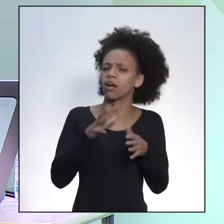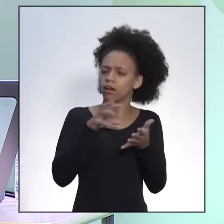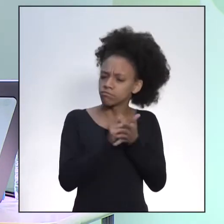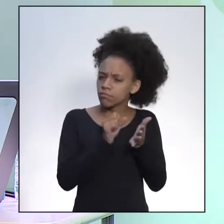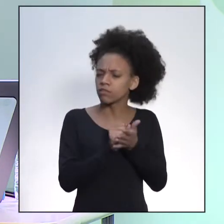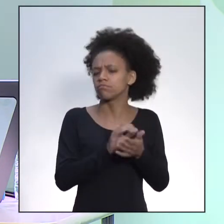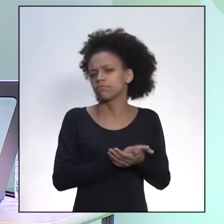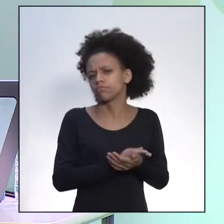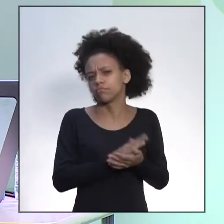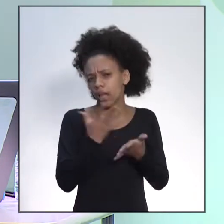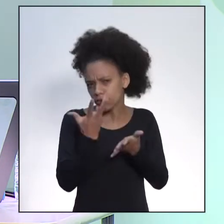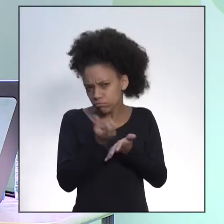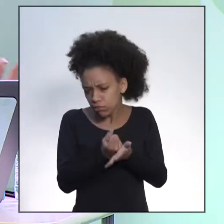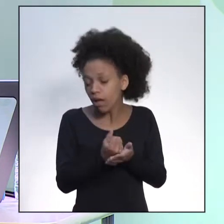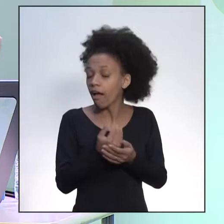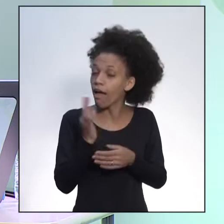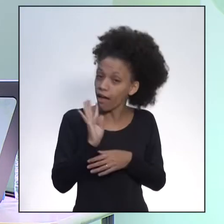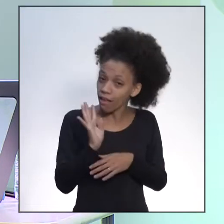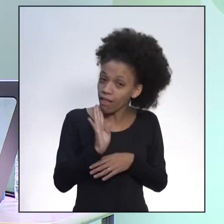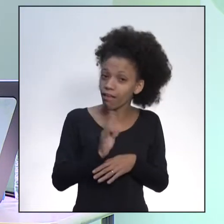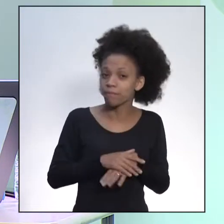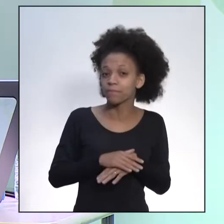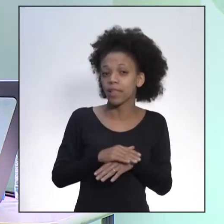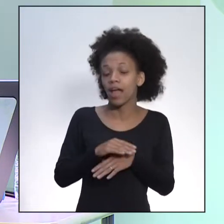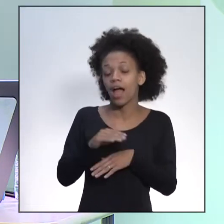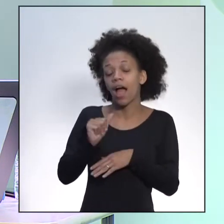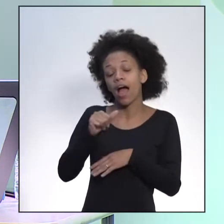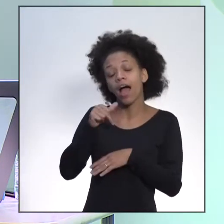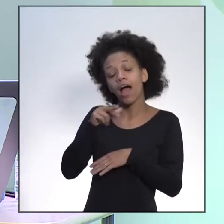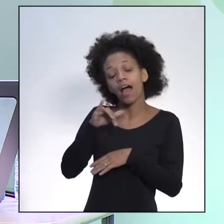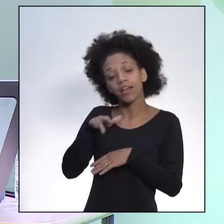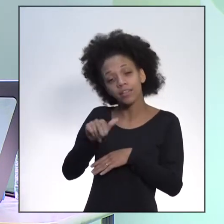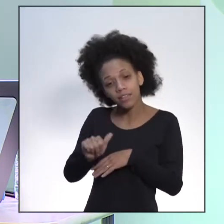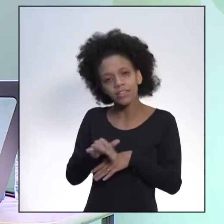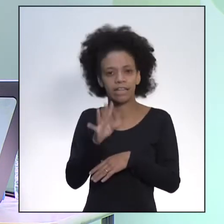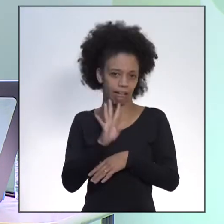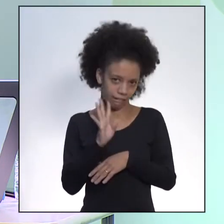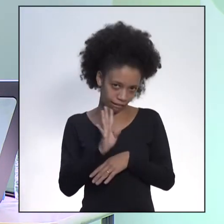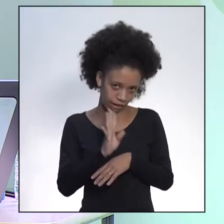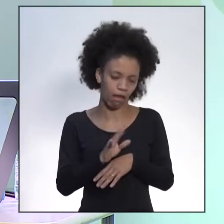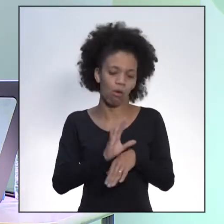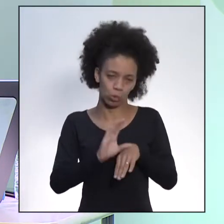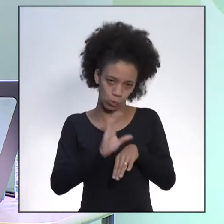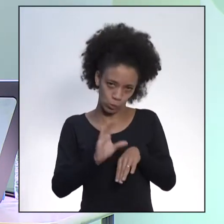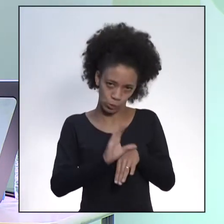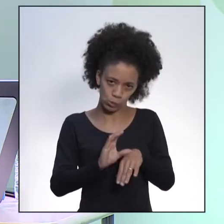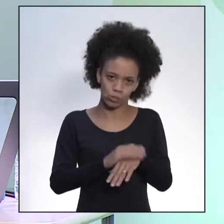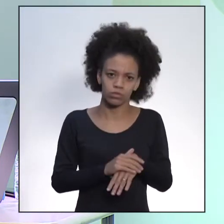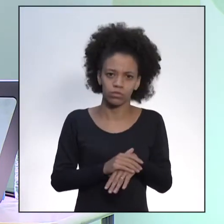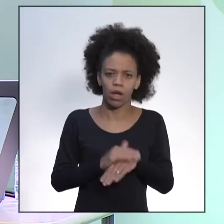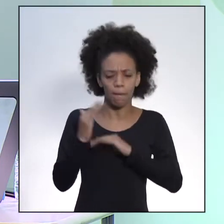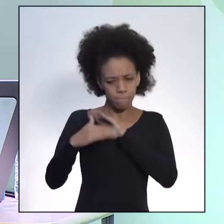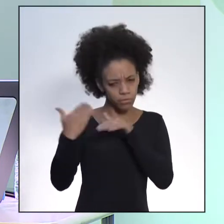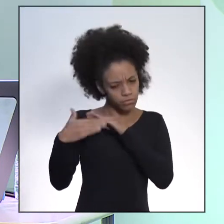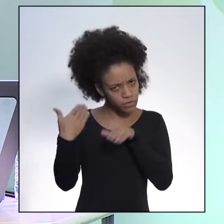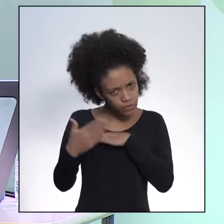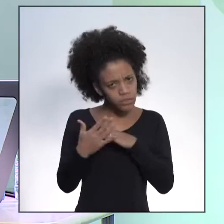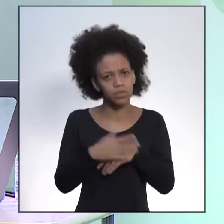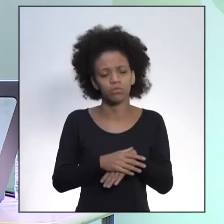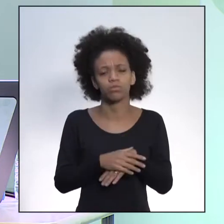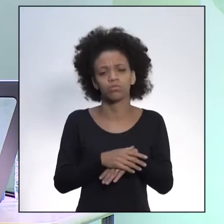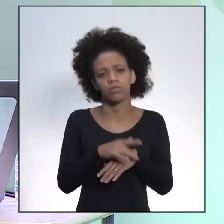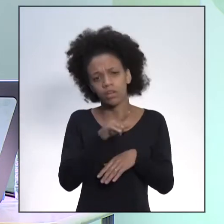que é muito, muito legal. Aliás, Ariana, os cursos da VVC são muito legais, para o seu desenvolvimento,